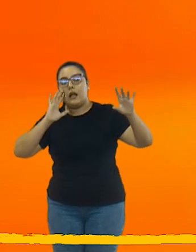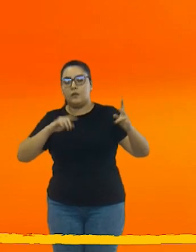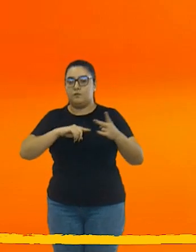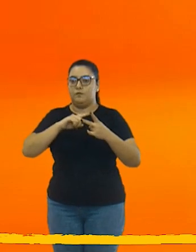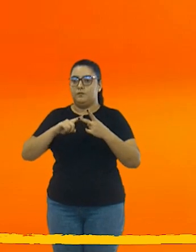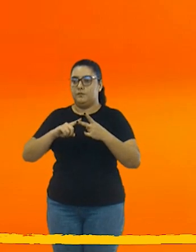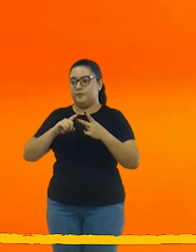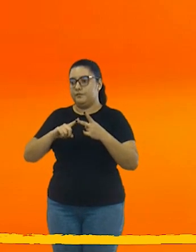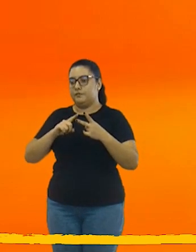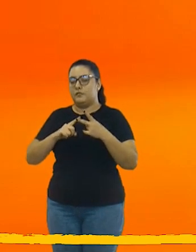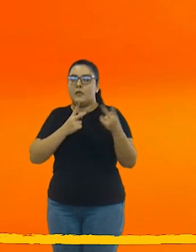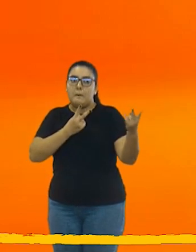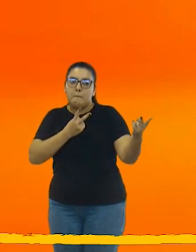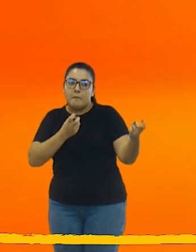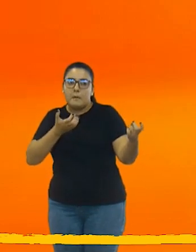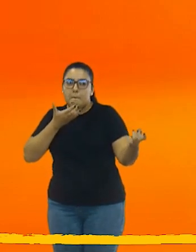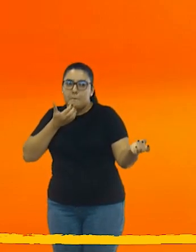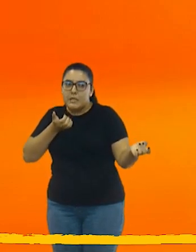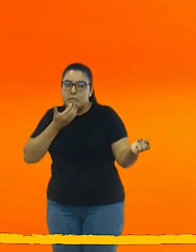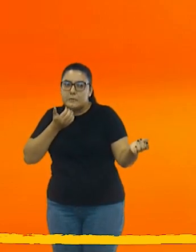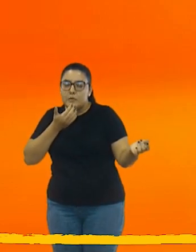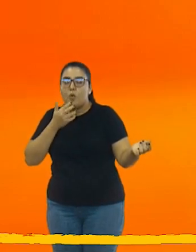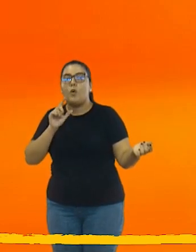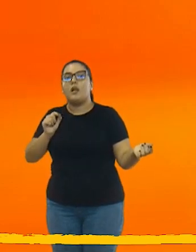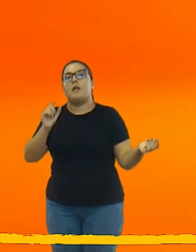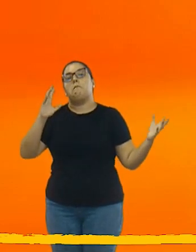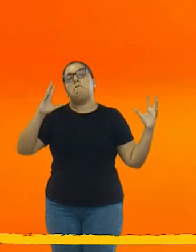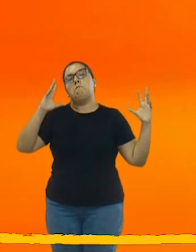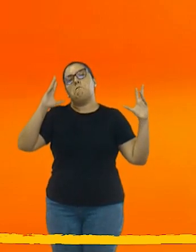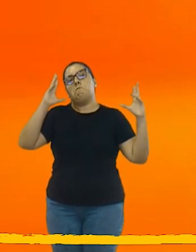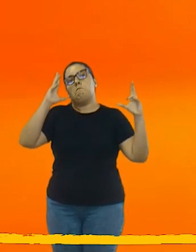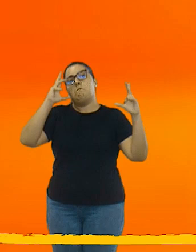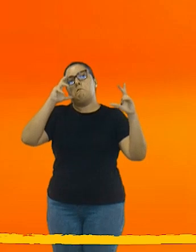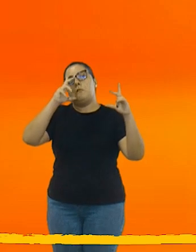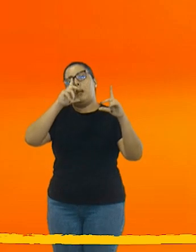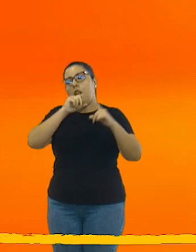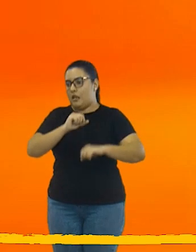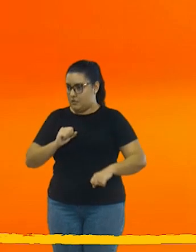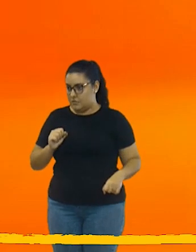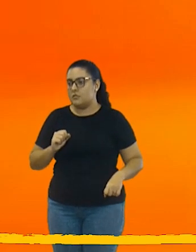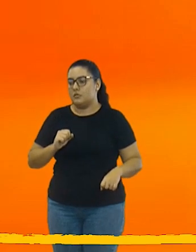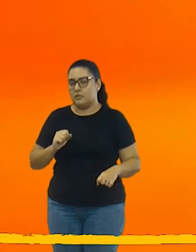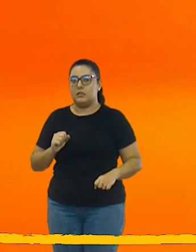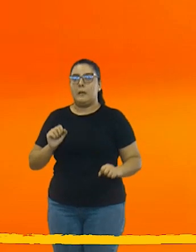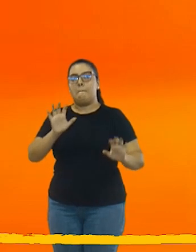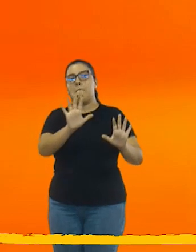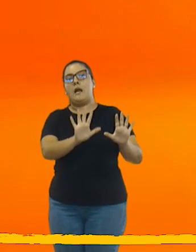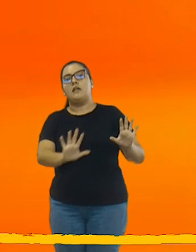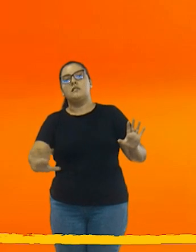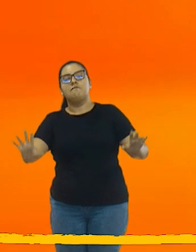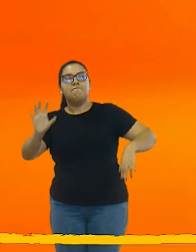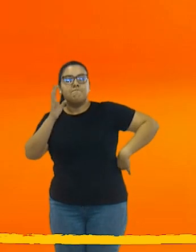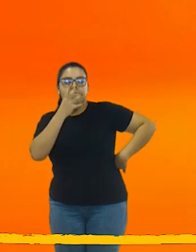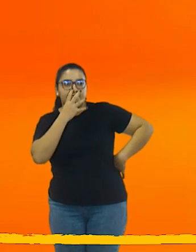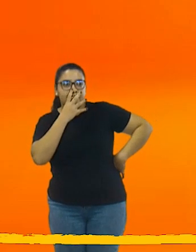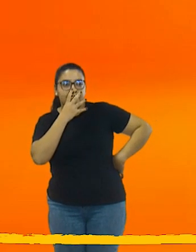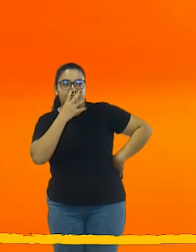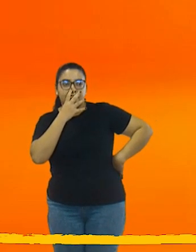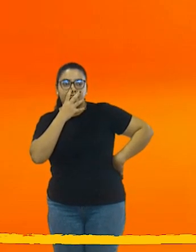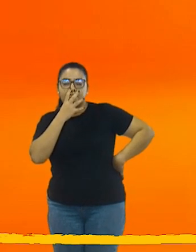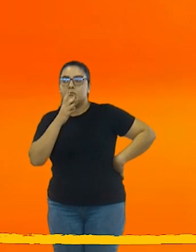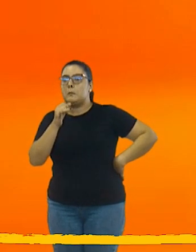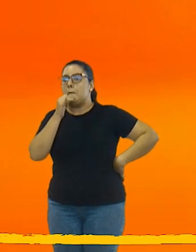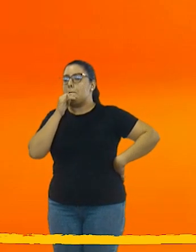2, observando a beleza e o exotismo da paisagem. É um pano